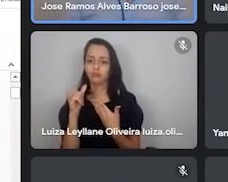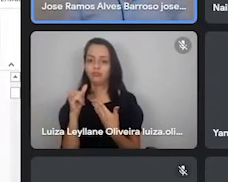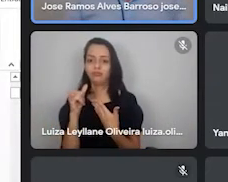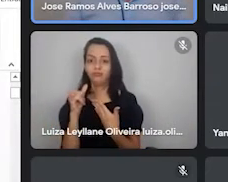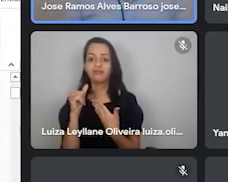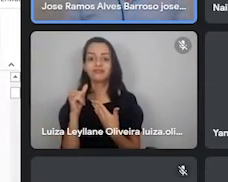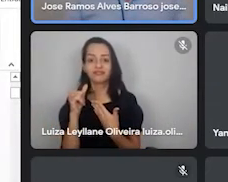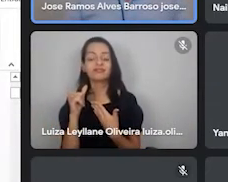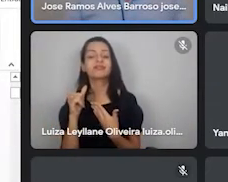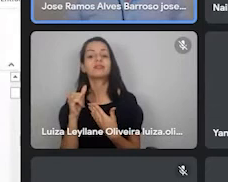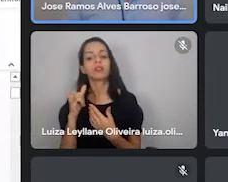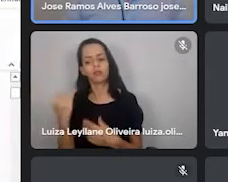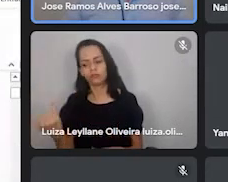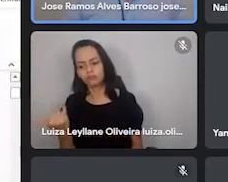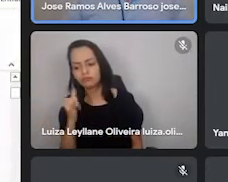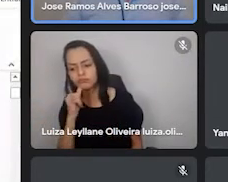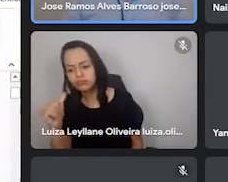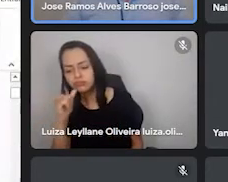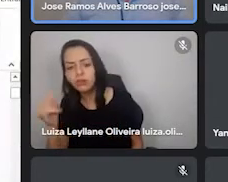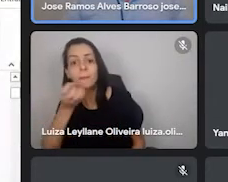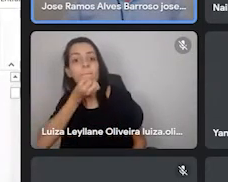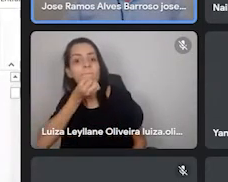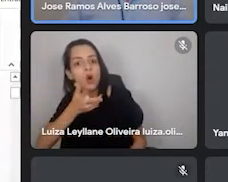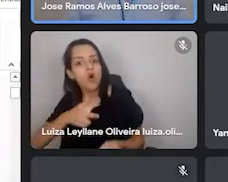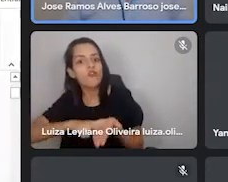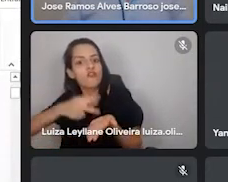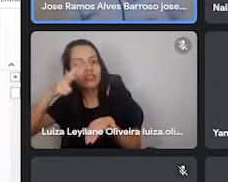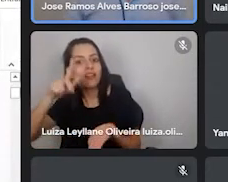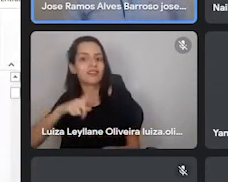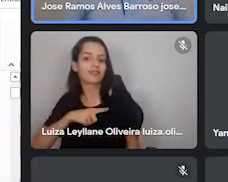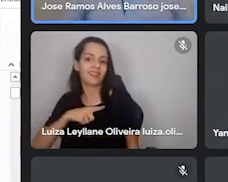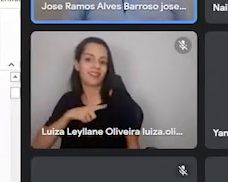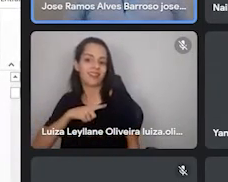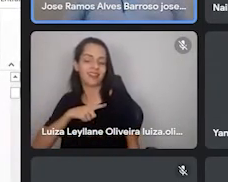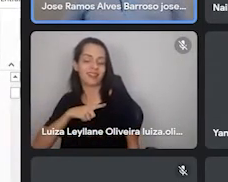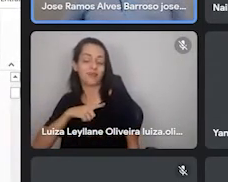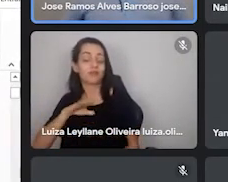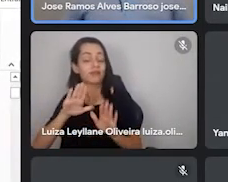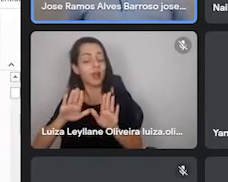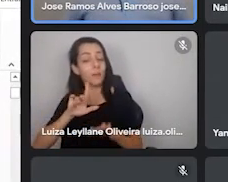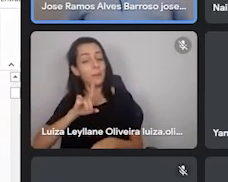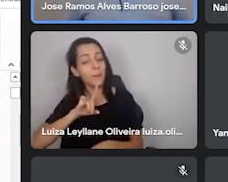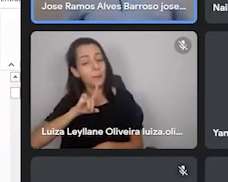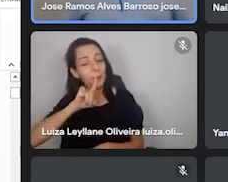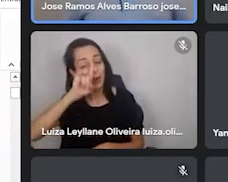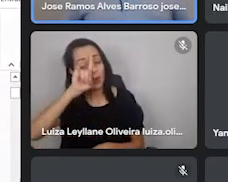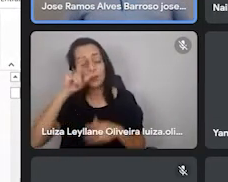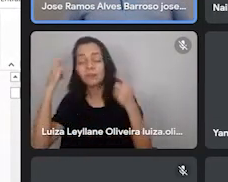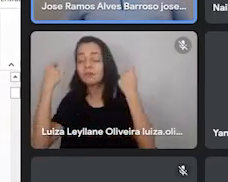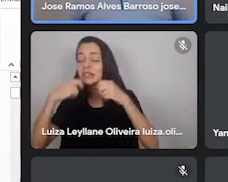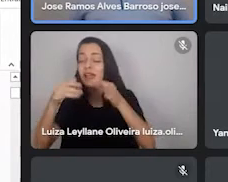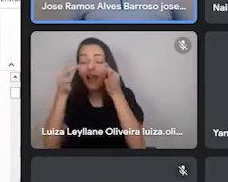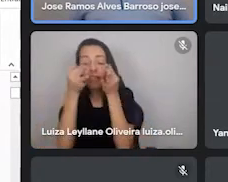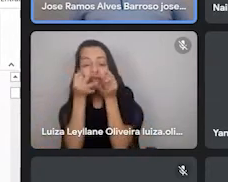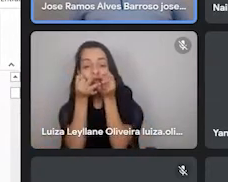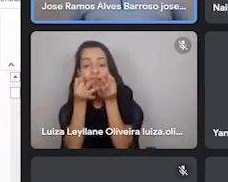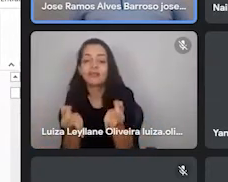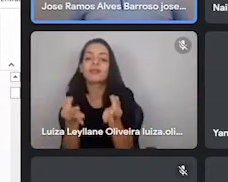os benefícios que ela traz, mas principalmente a gente merece mais atenção